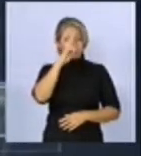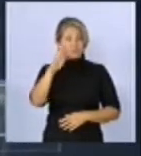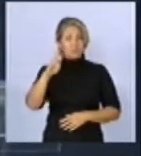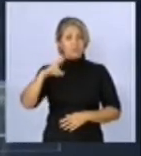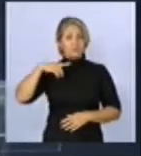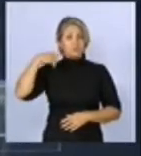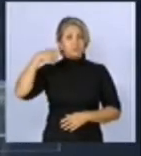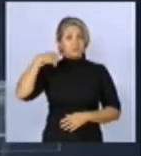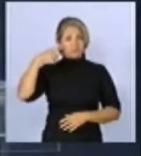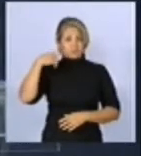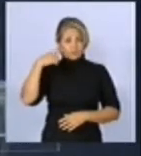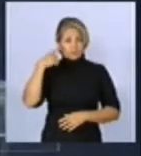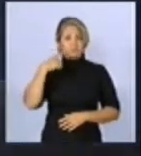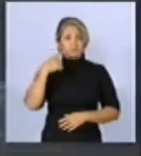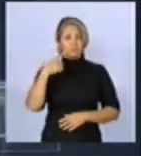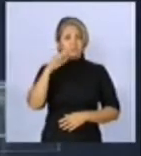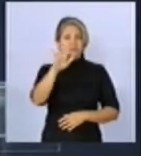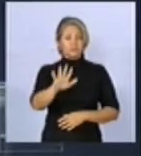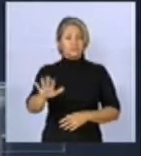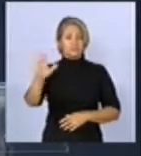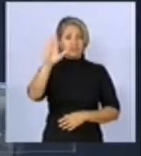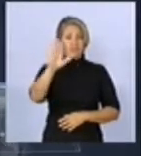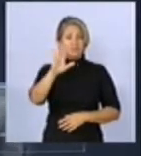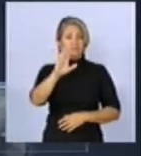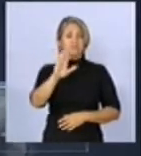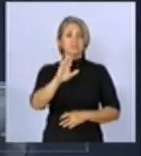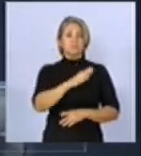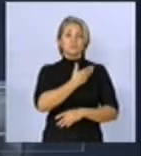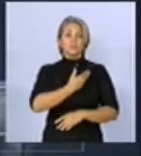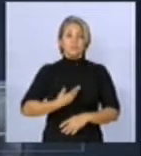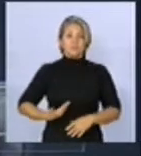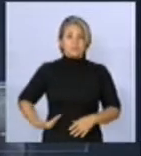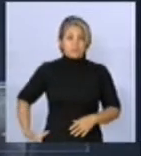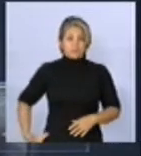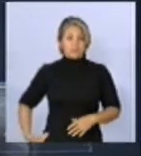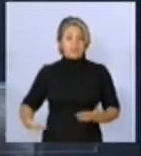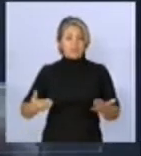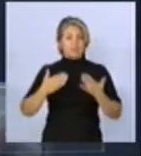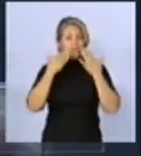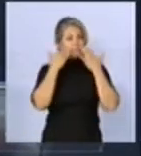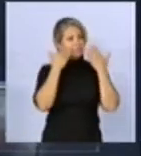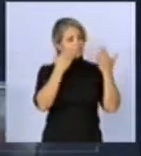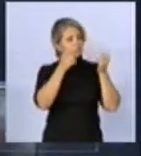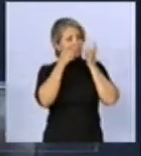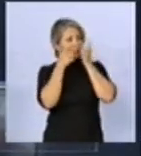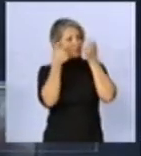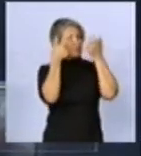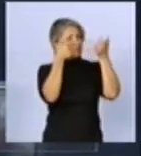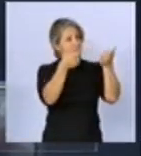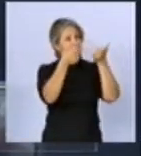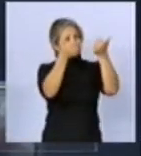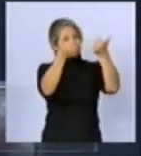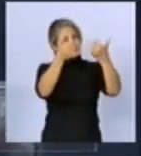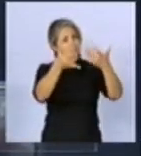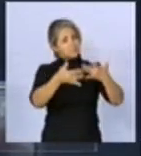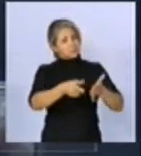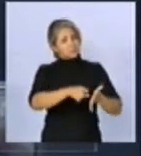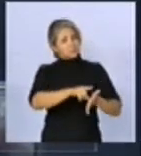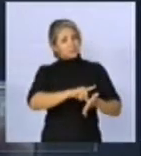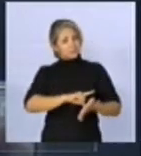República foi com grande atenção que apreciamos as exposições aqui feitas